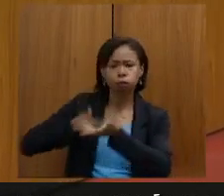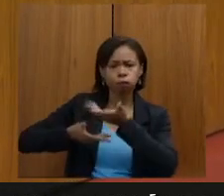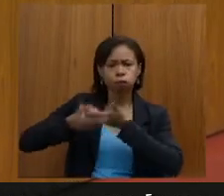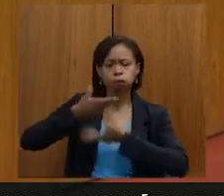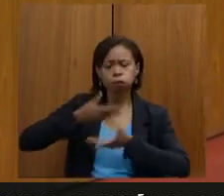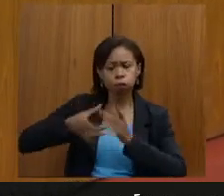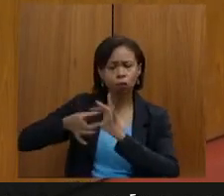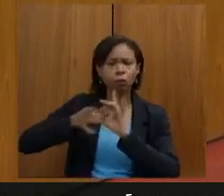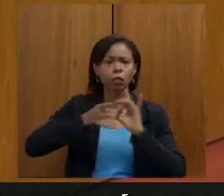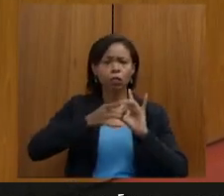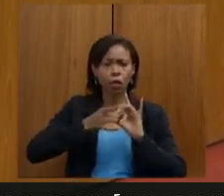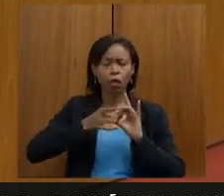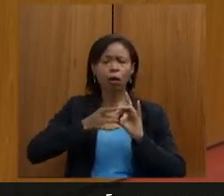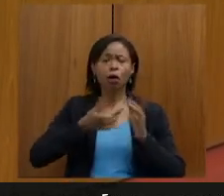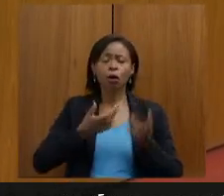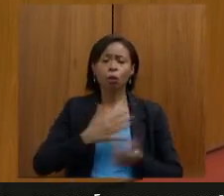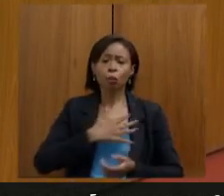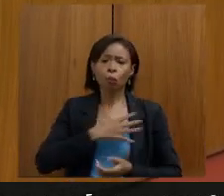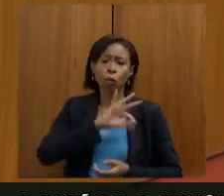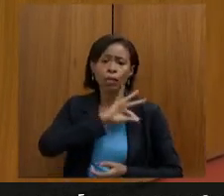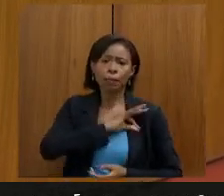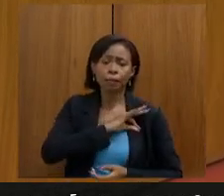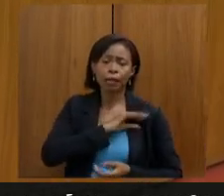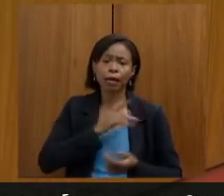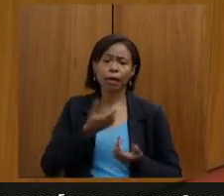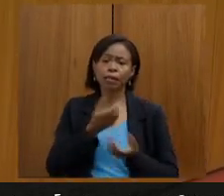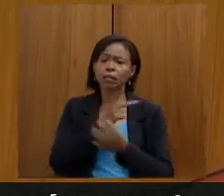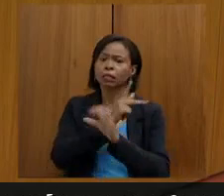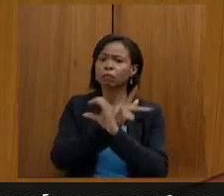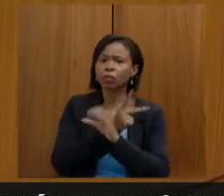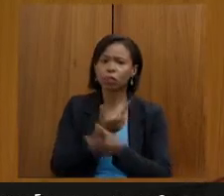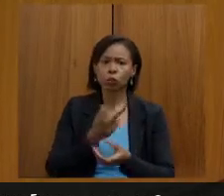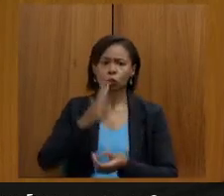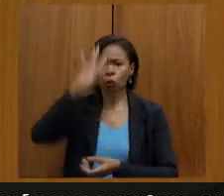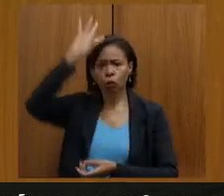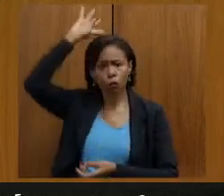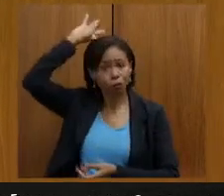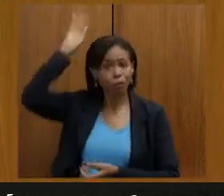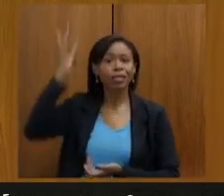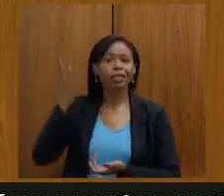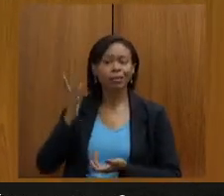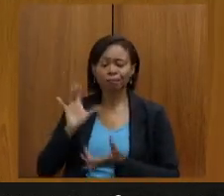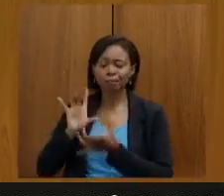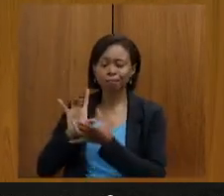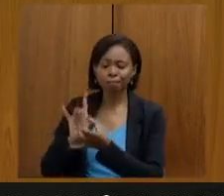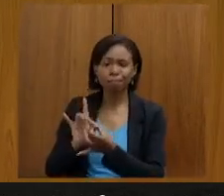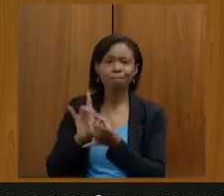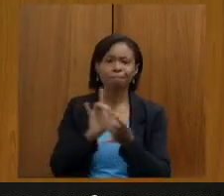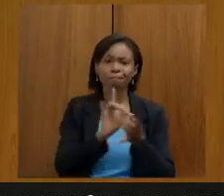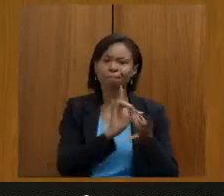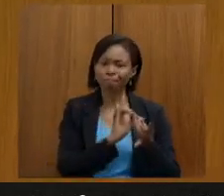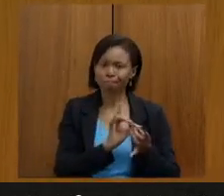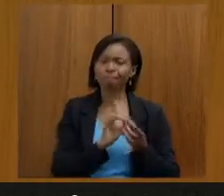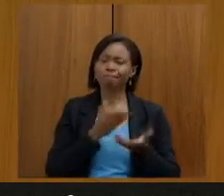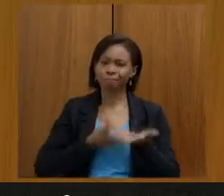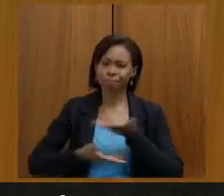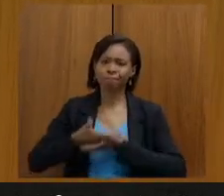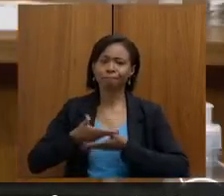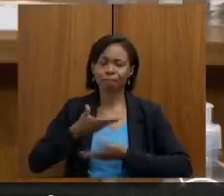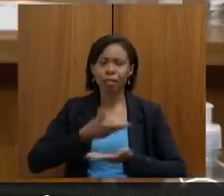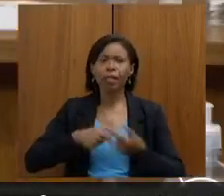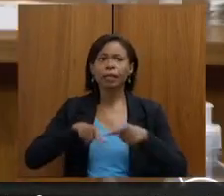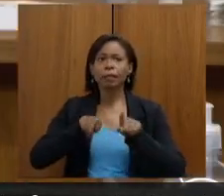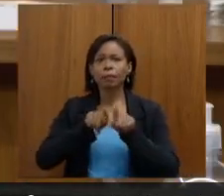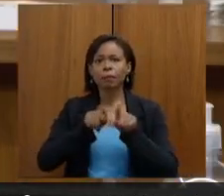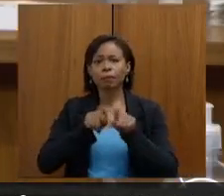maneira integrada Polícia Militar civil e corpo de bombeiros e da mesma forma nós temos aí uma série de situações